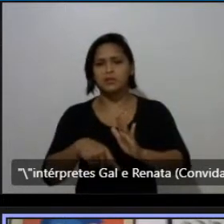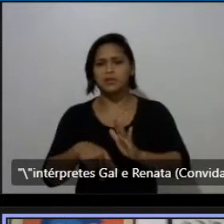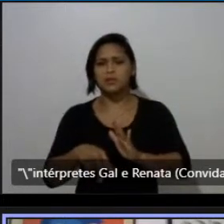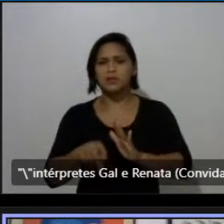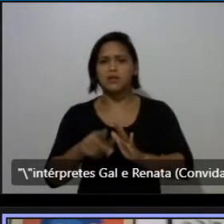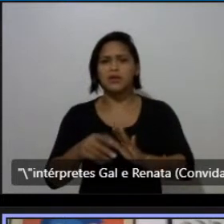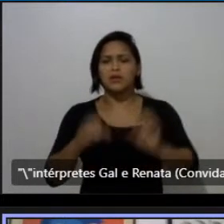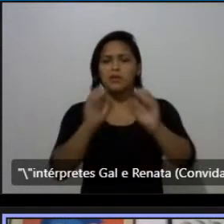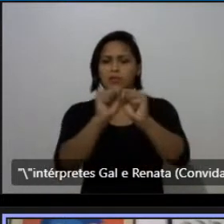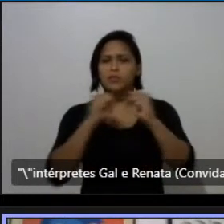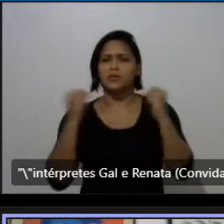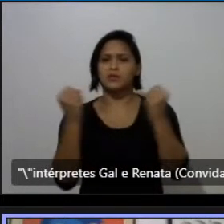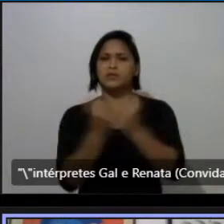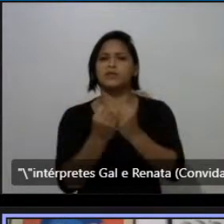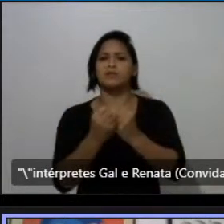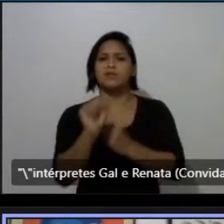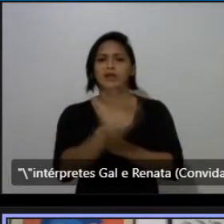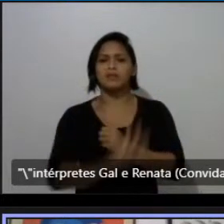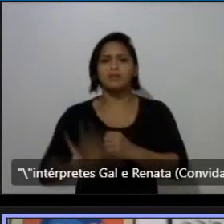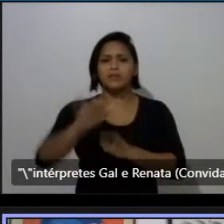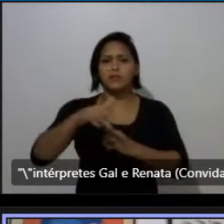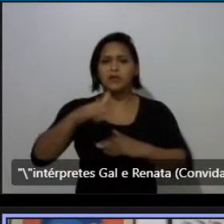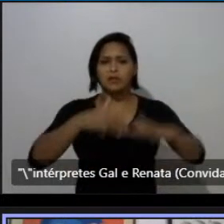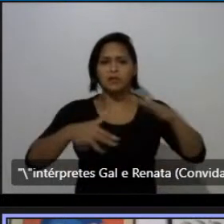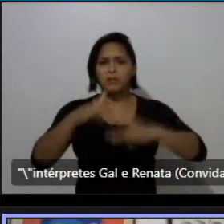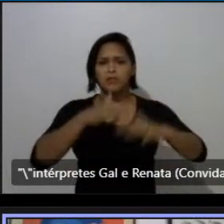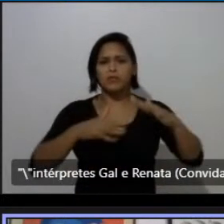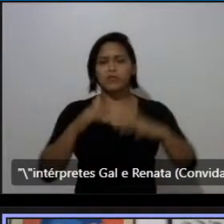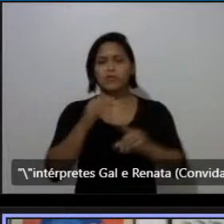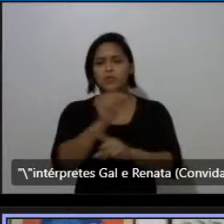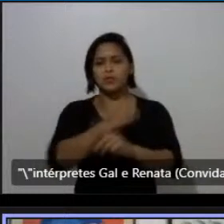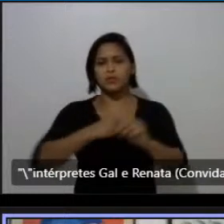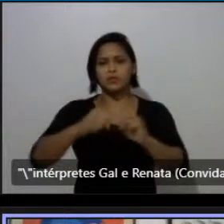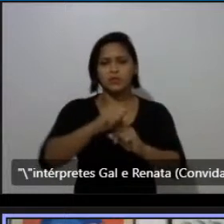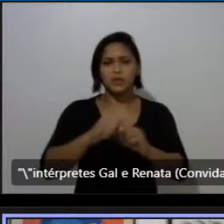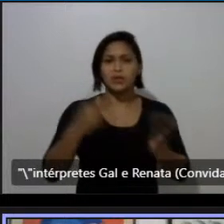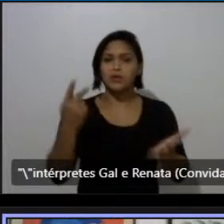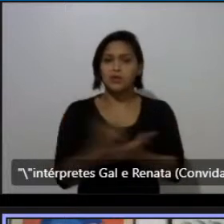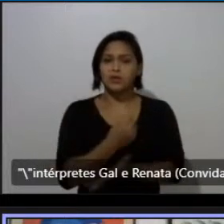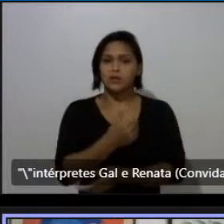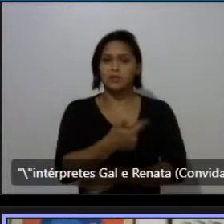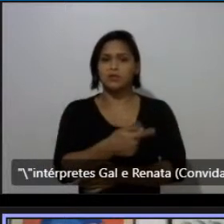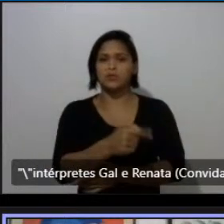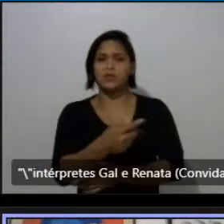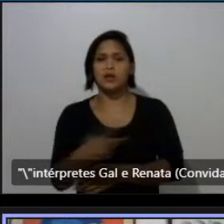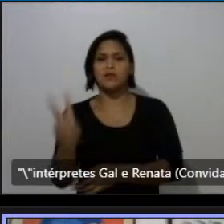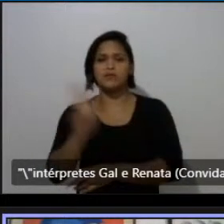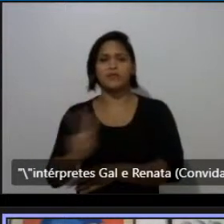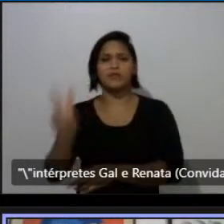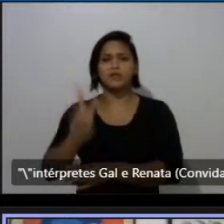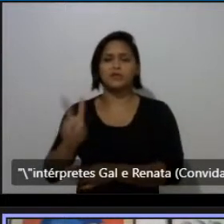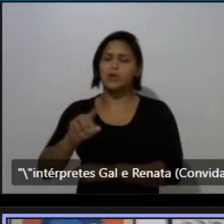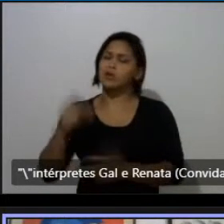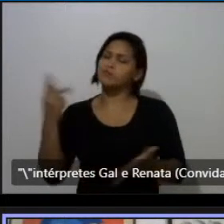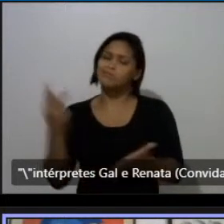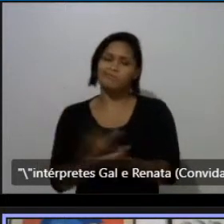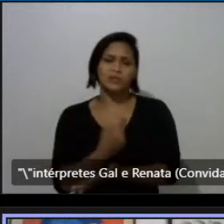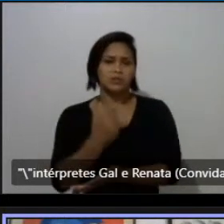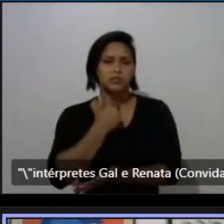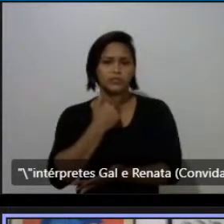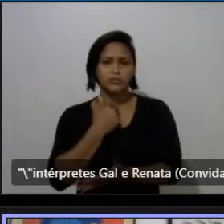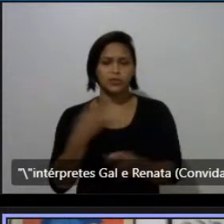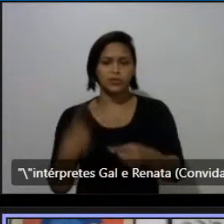era uma Assembleia Internacional de Movimentos e Organizações Populares que ia acontecer em 2017 na Venezuela, que acabou não acontecendo, mas